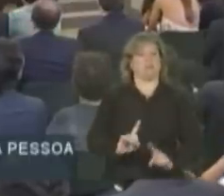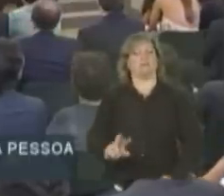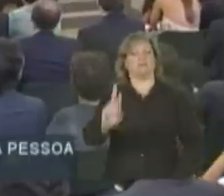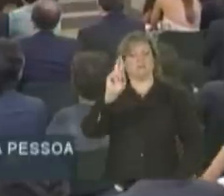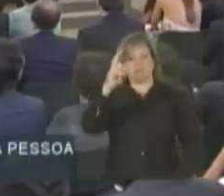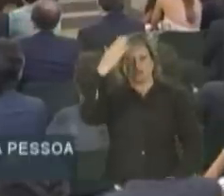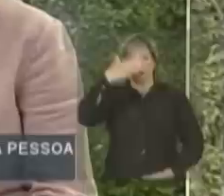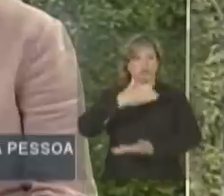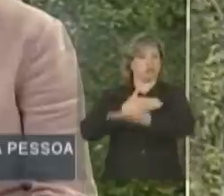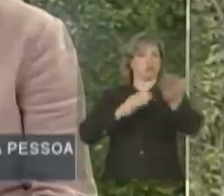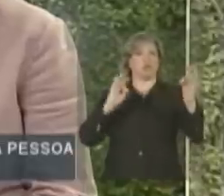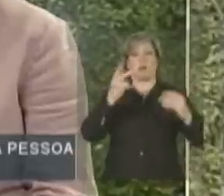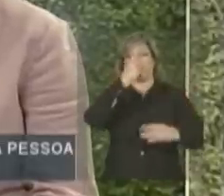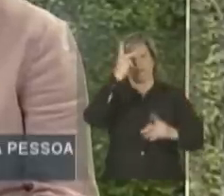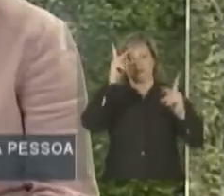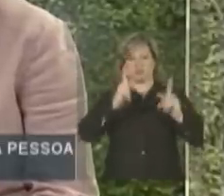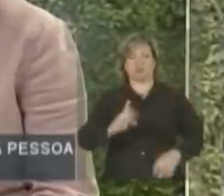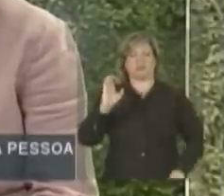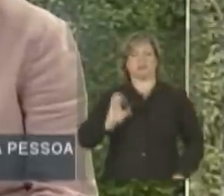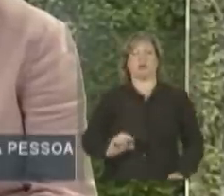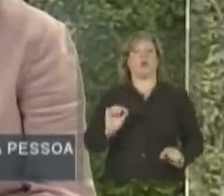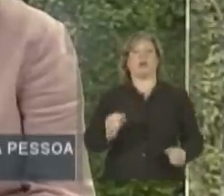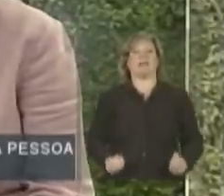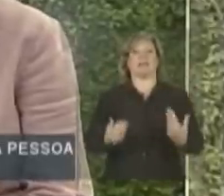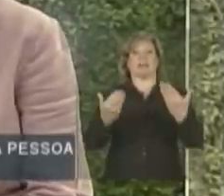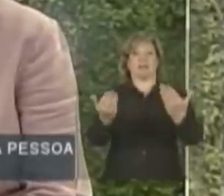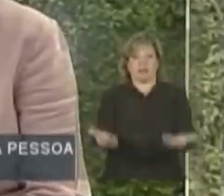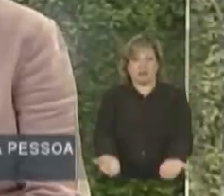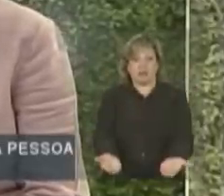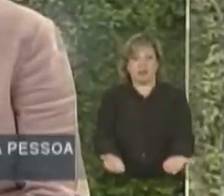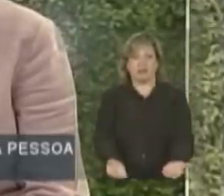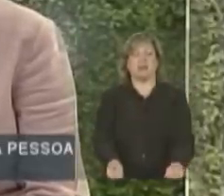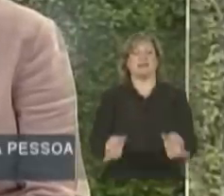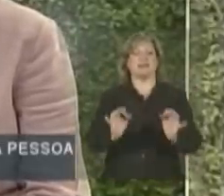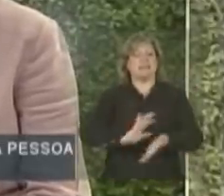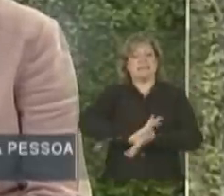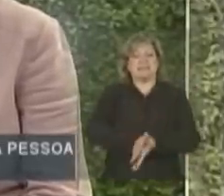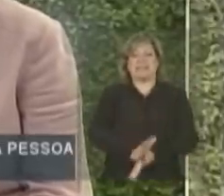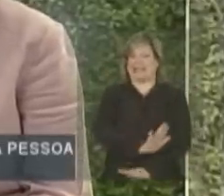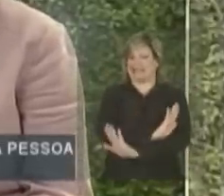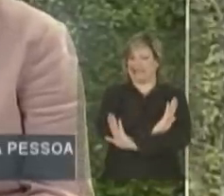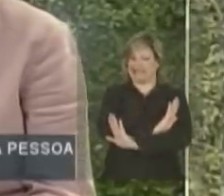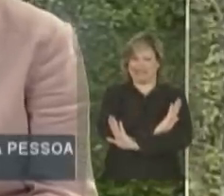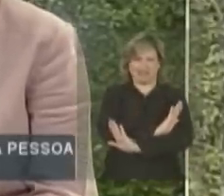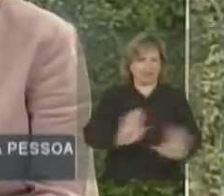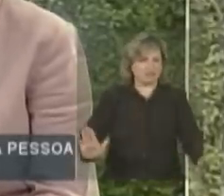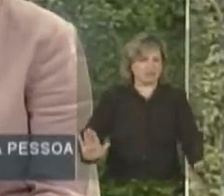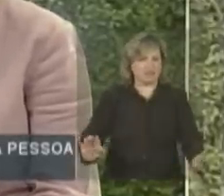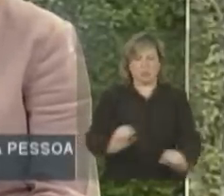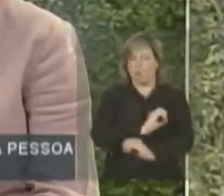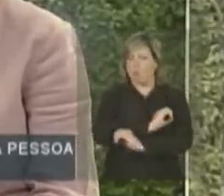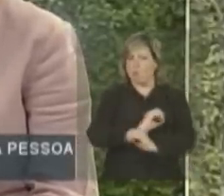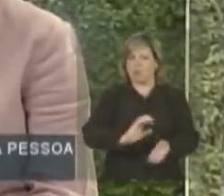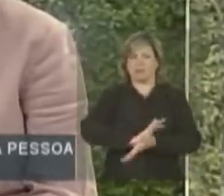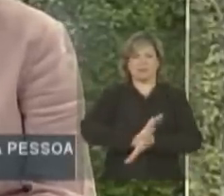cidadãos e cidadãs, de assegurar, sem qualquer discriminação, sem qualquer óbice, o